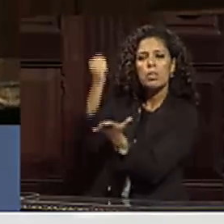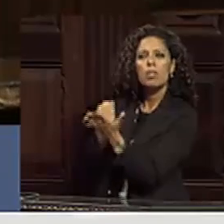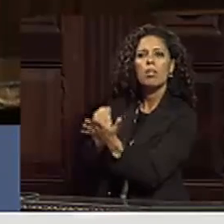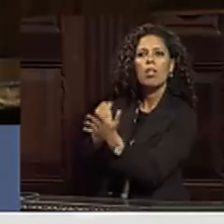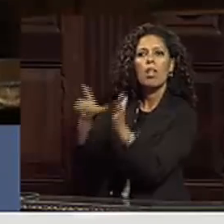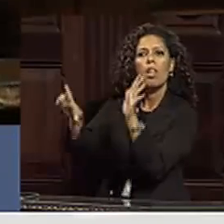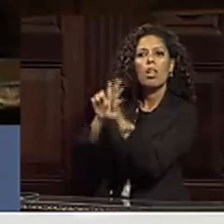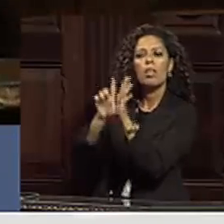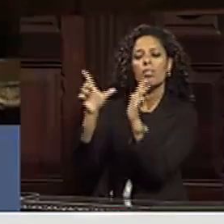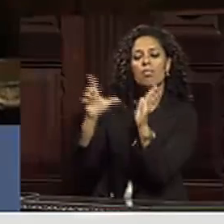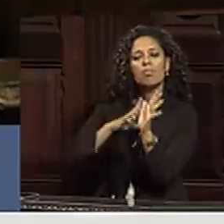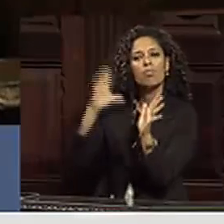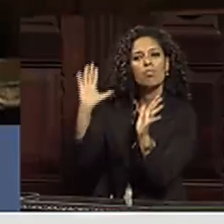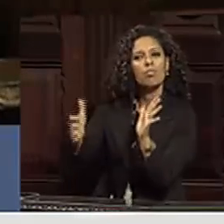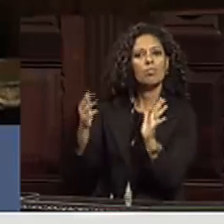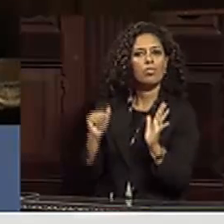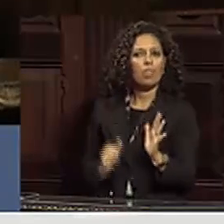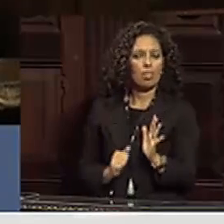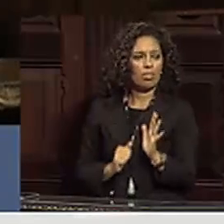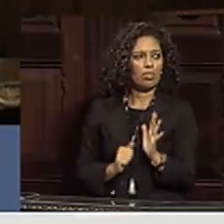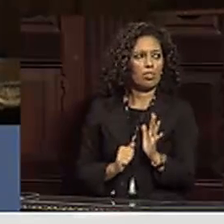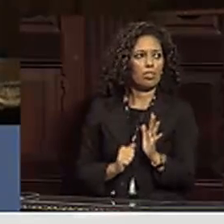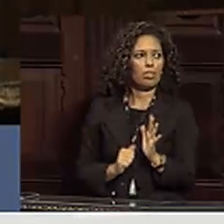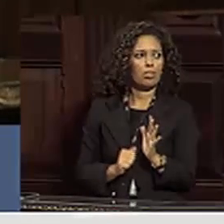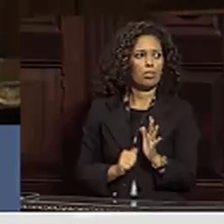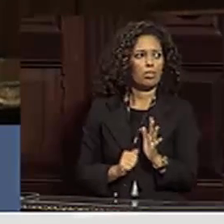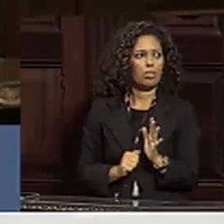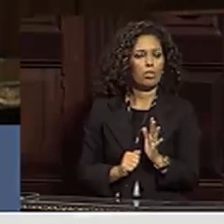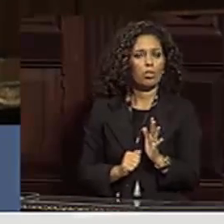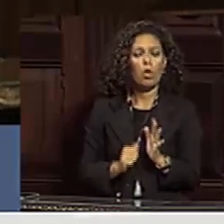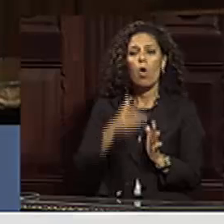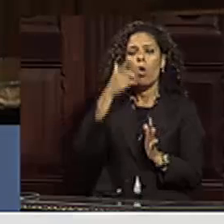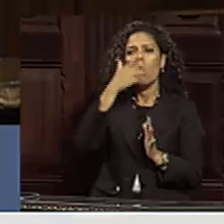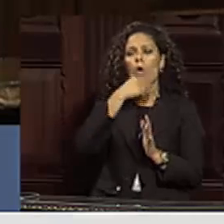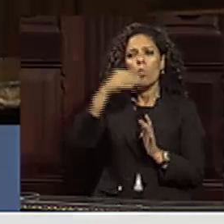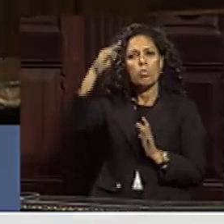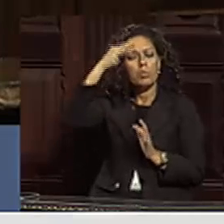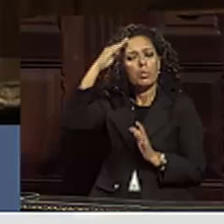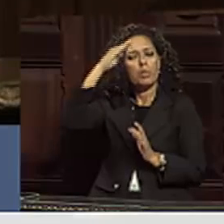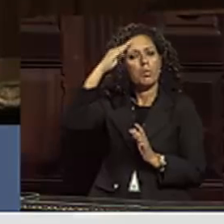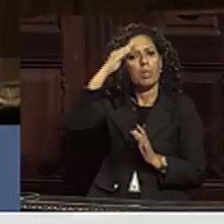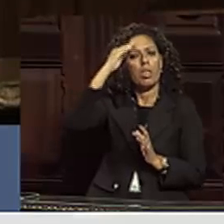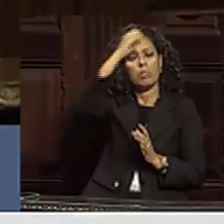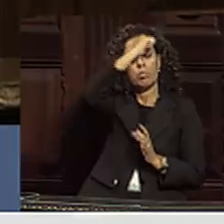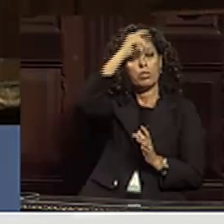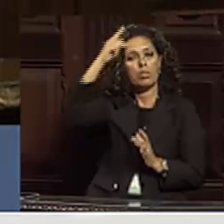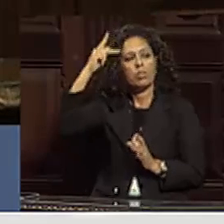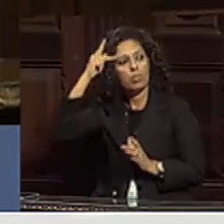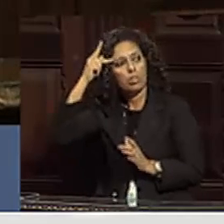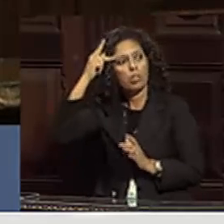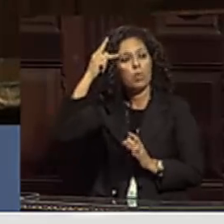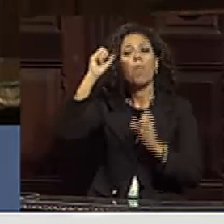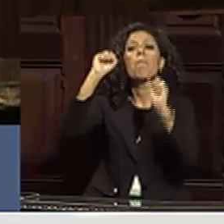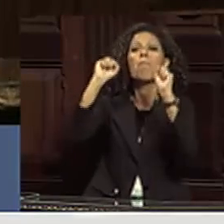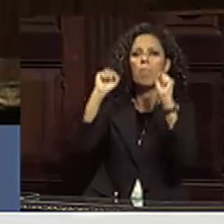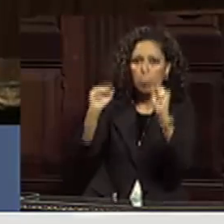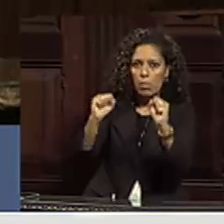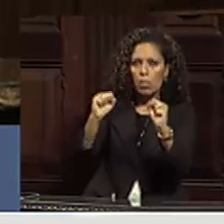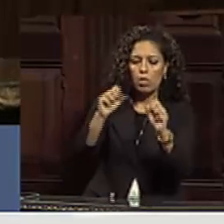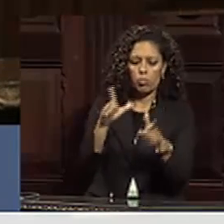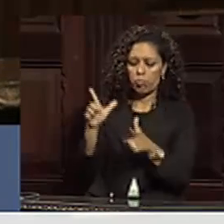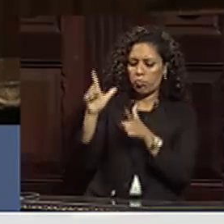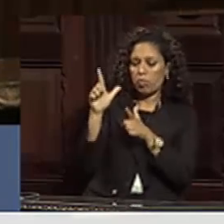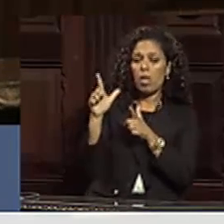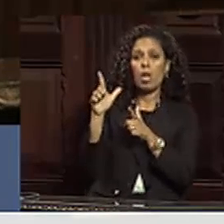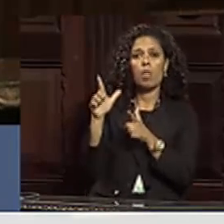Os guardas, isso é a lei, lei 13.022. Os guardas municipais é autorizado o porte de arma